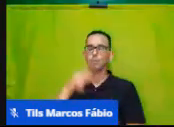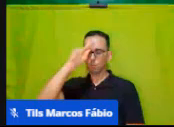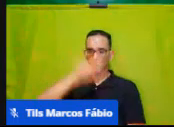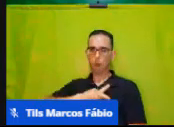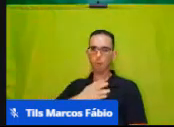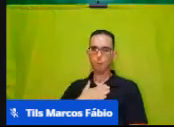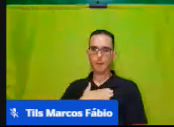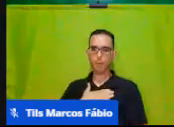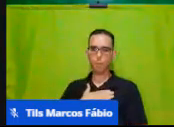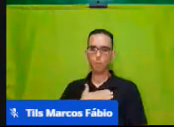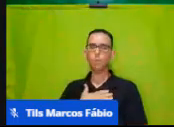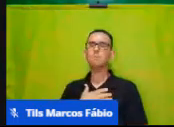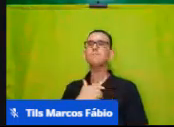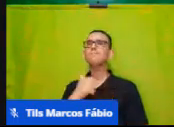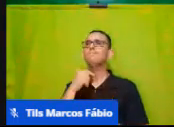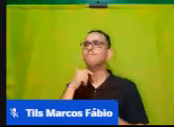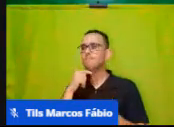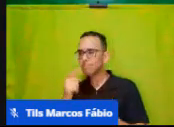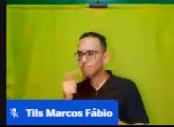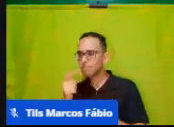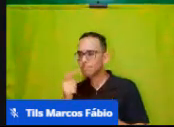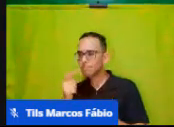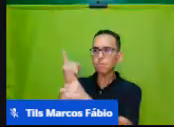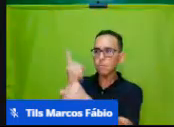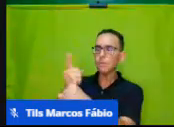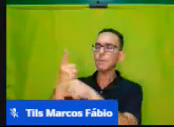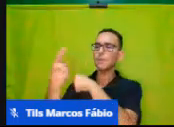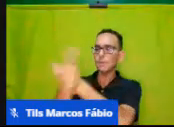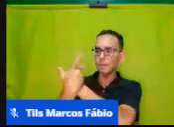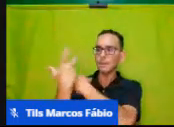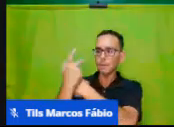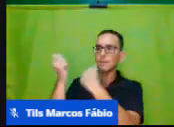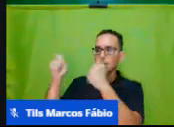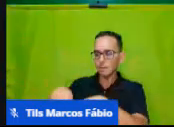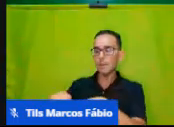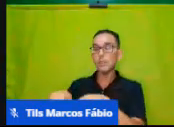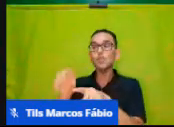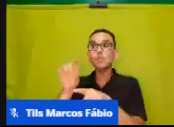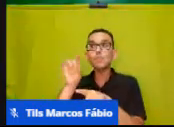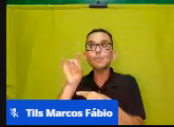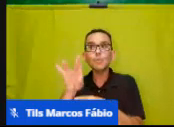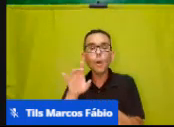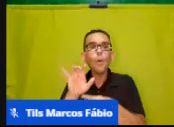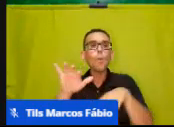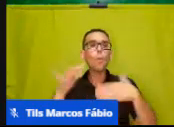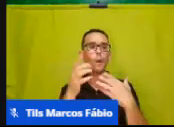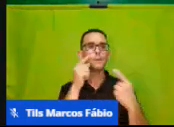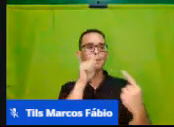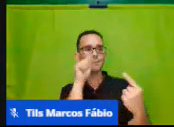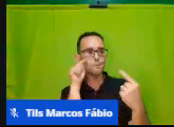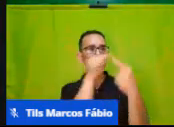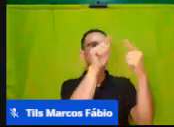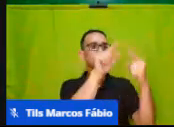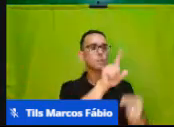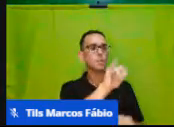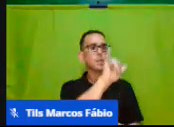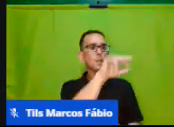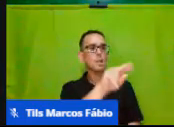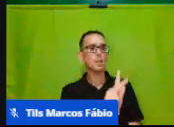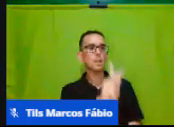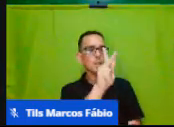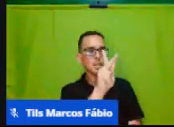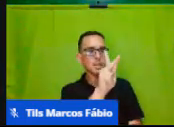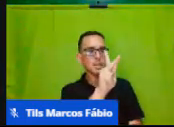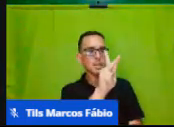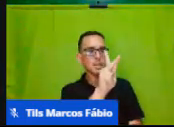não listado. Então, é só quem tem acesso ao link lá que consegue assistir ao vídeo, né? Eu deixo de forma